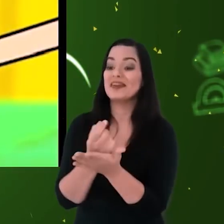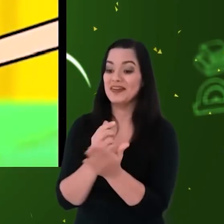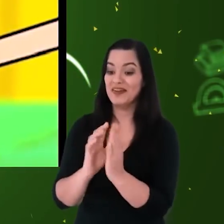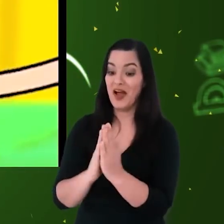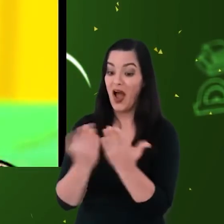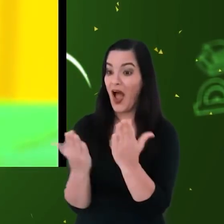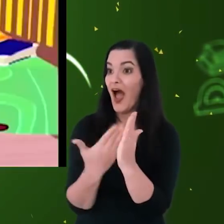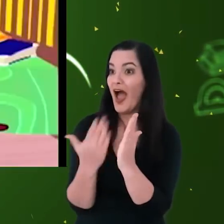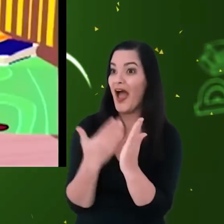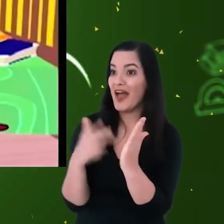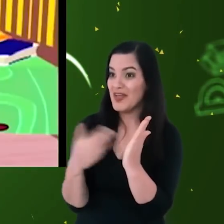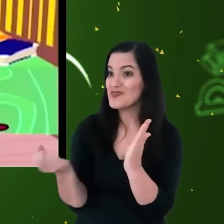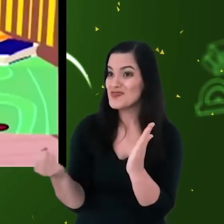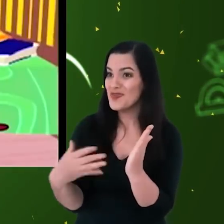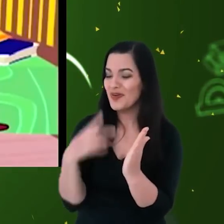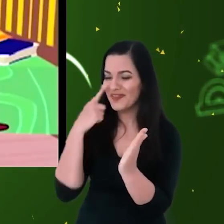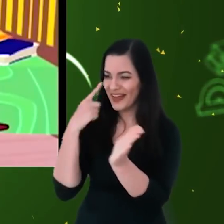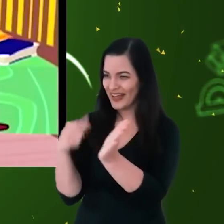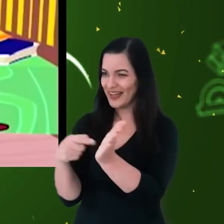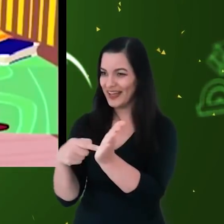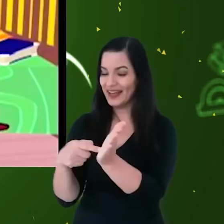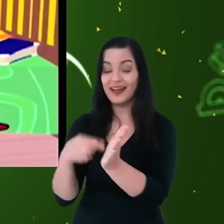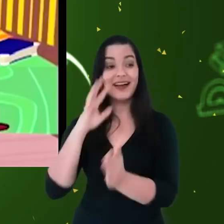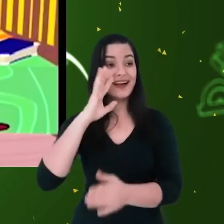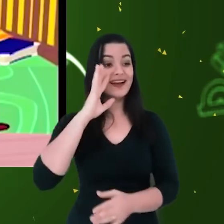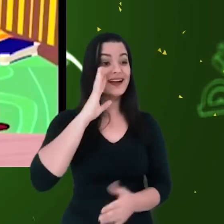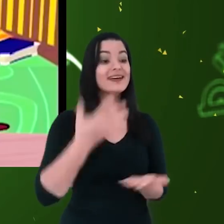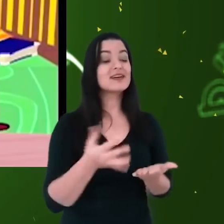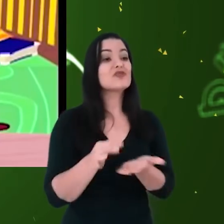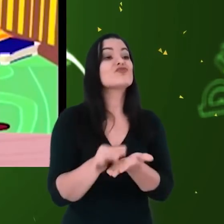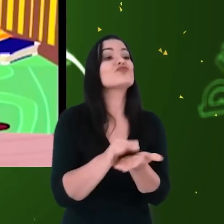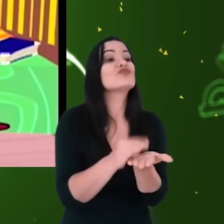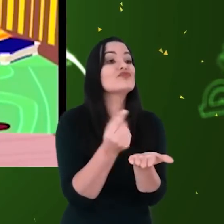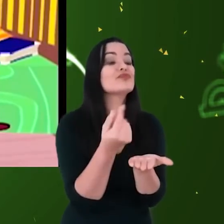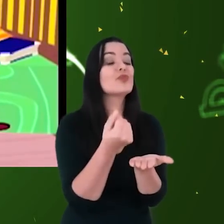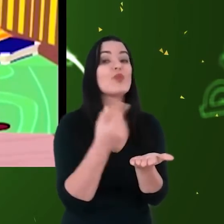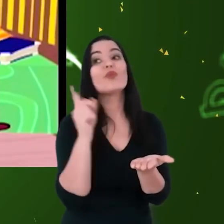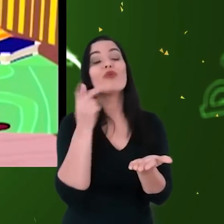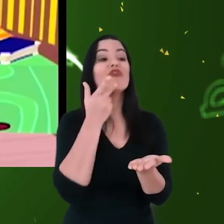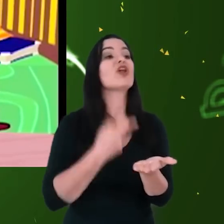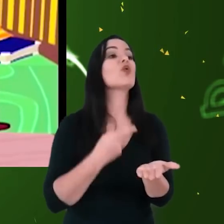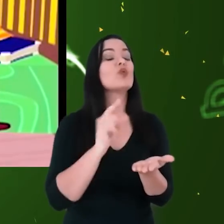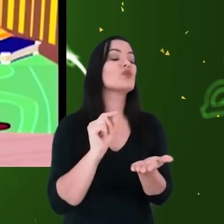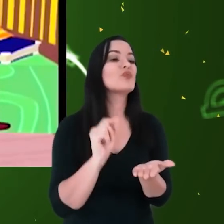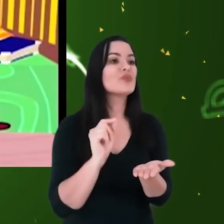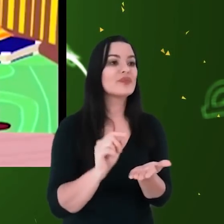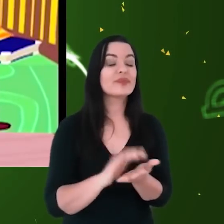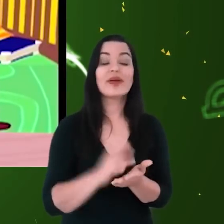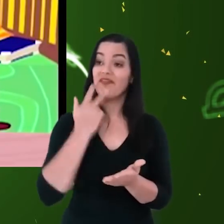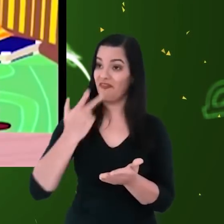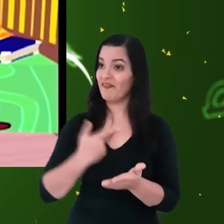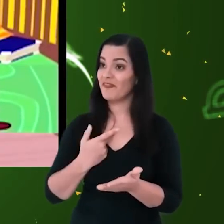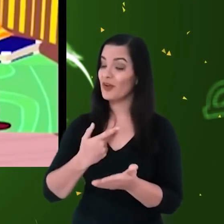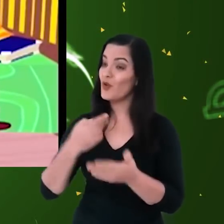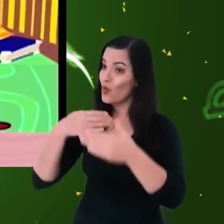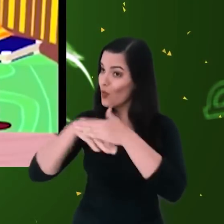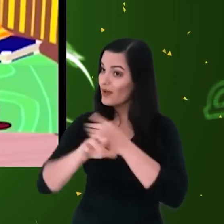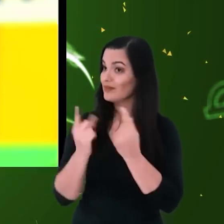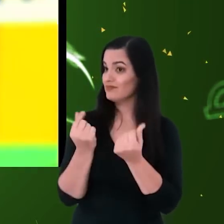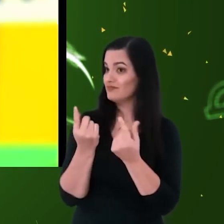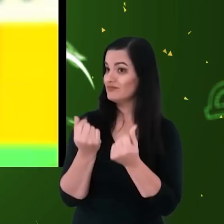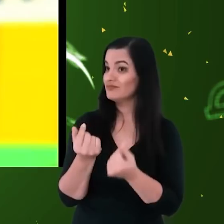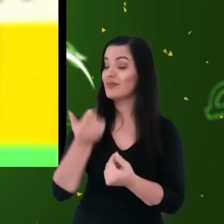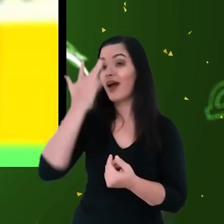Olha essas. Ah, que legal. Mas e as moedas? O que, que ela falou? Ela falou que era pra eu guardar o dinheiro pra gente